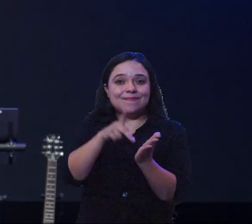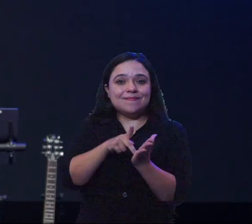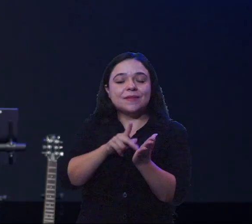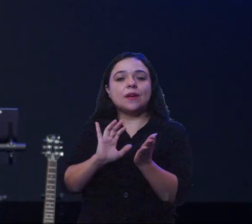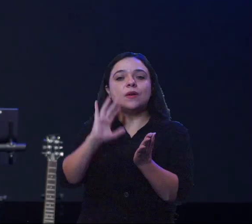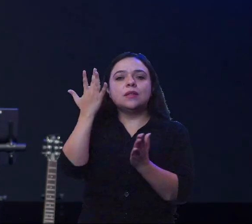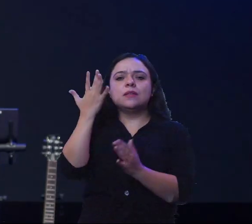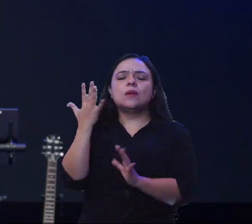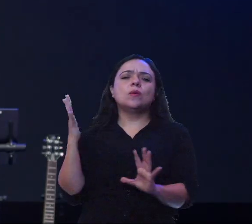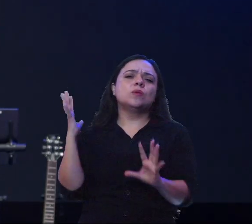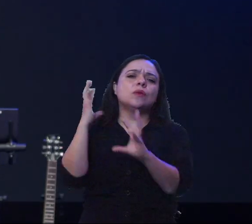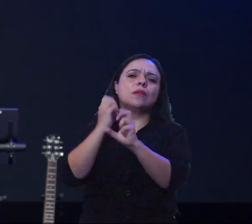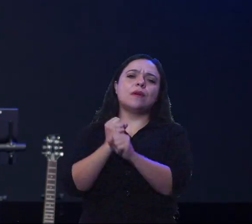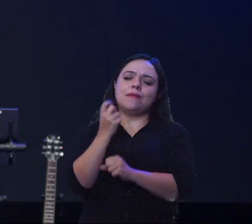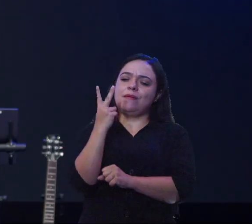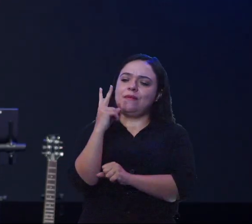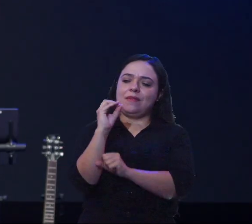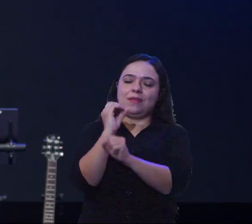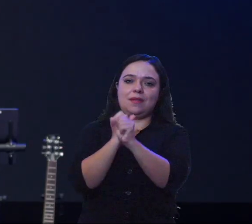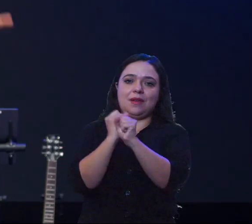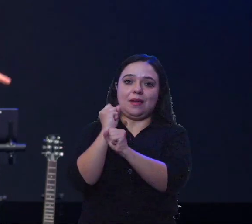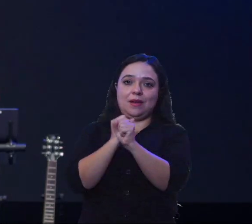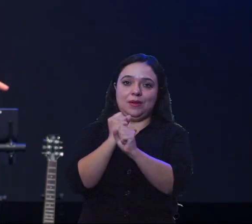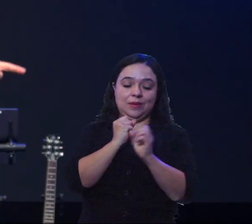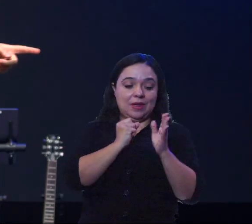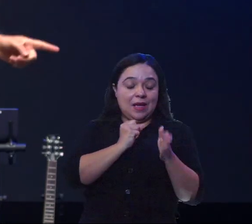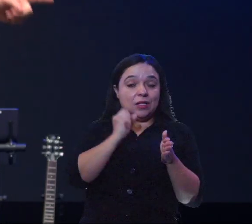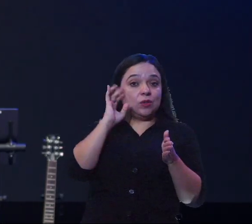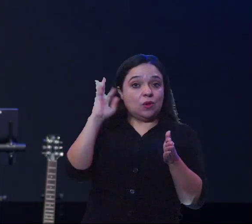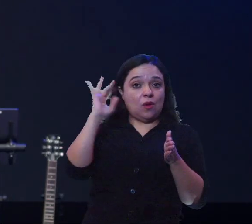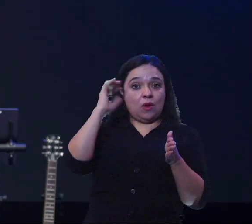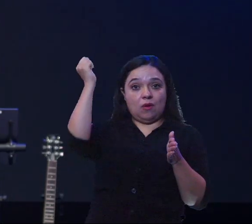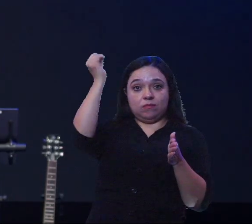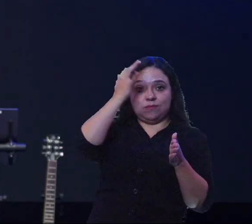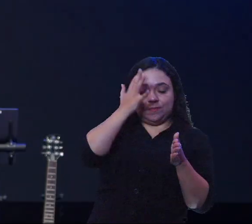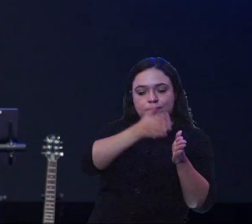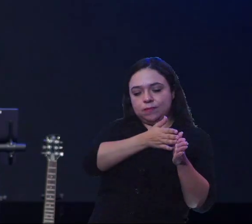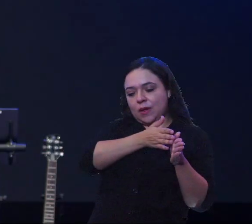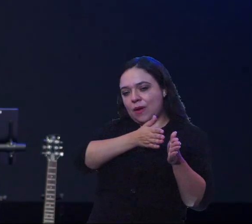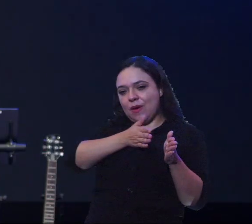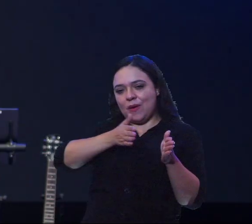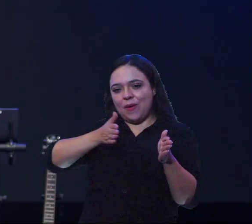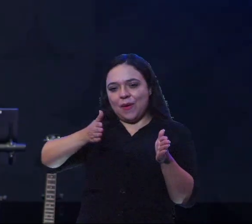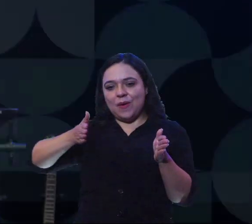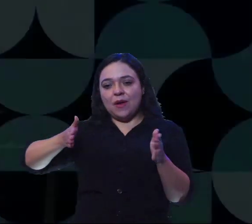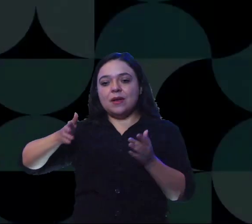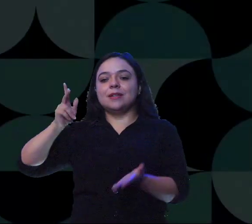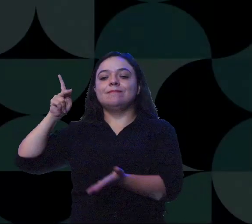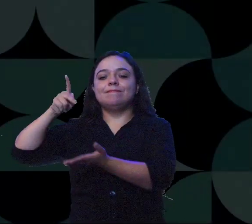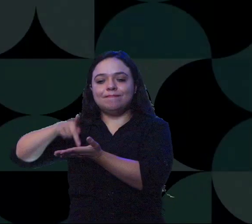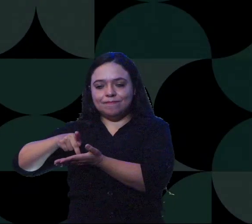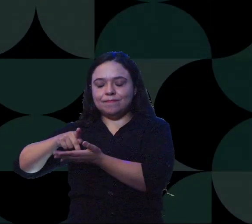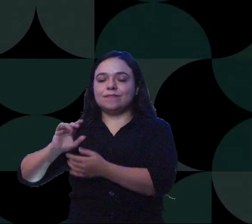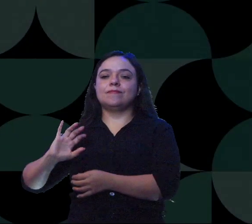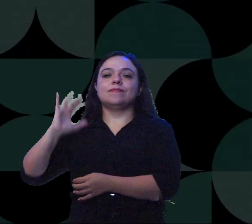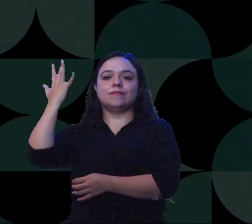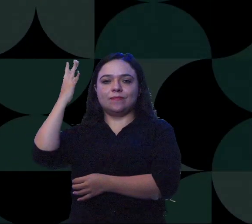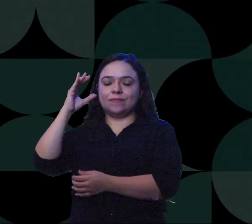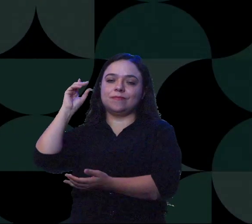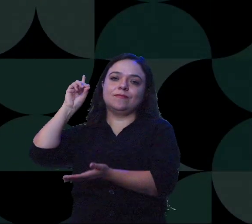necessários mais de 20 anos entre a revelação até a concretização daquilo que Deus